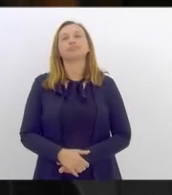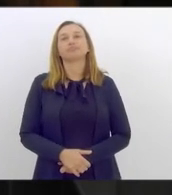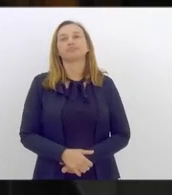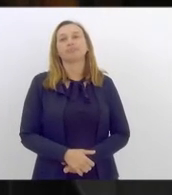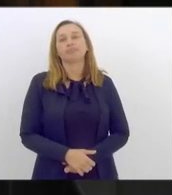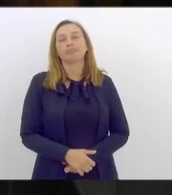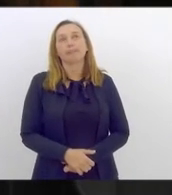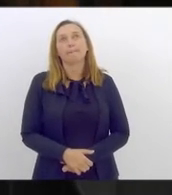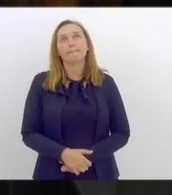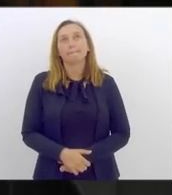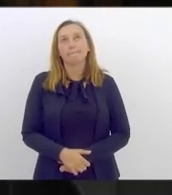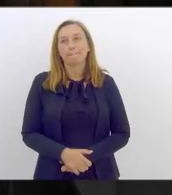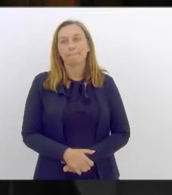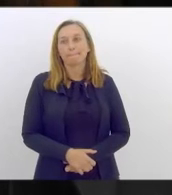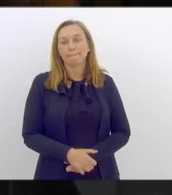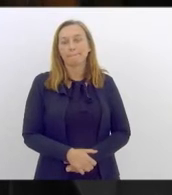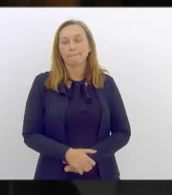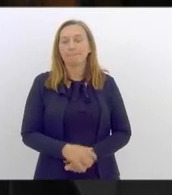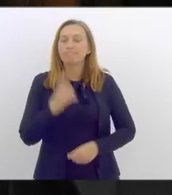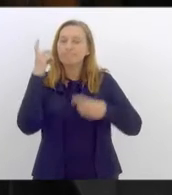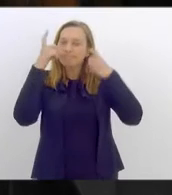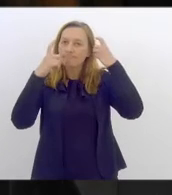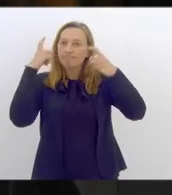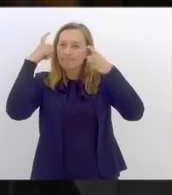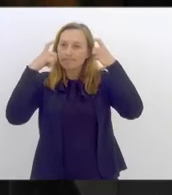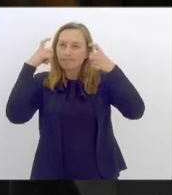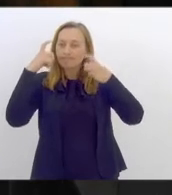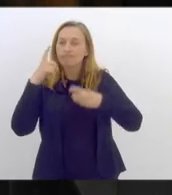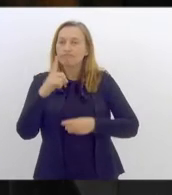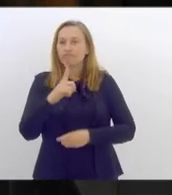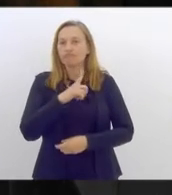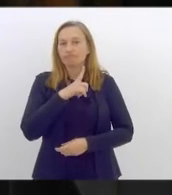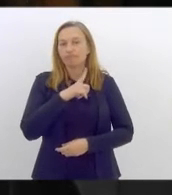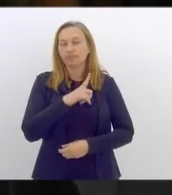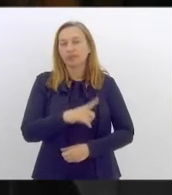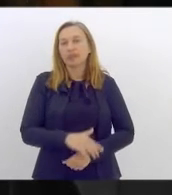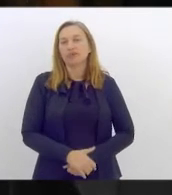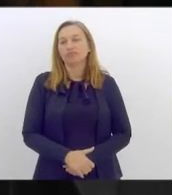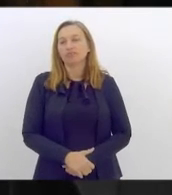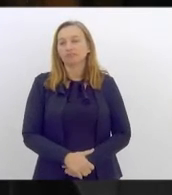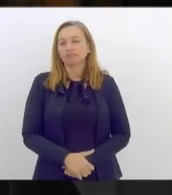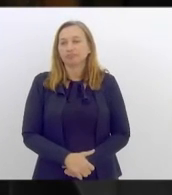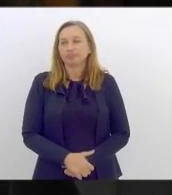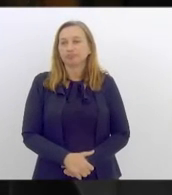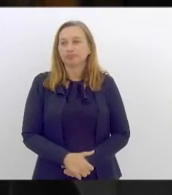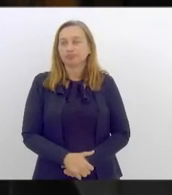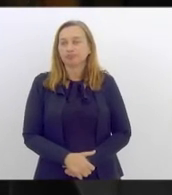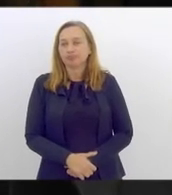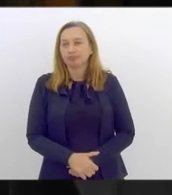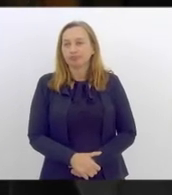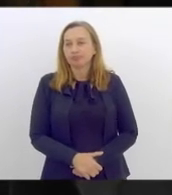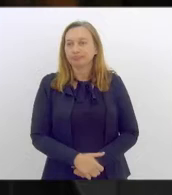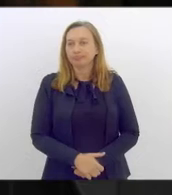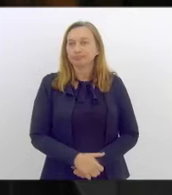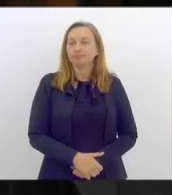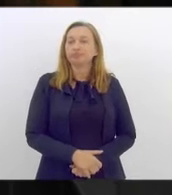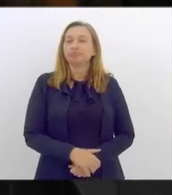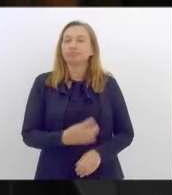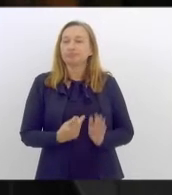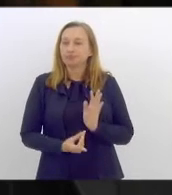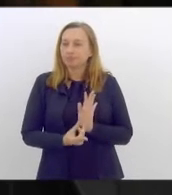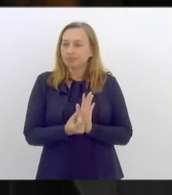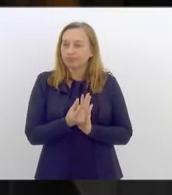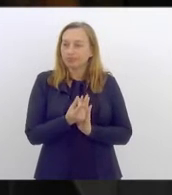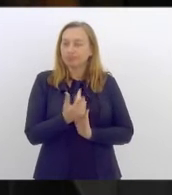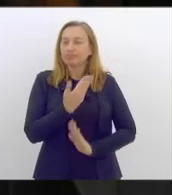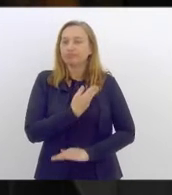sobre a preocupação que tenho com as Finanças Públicas